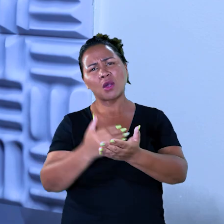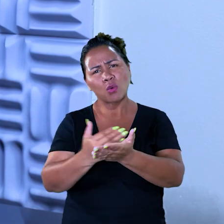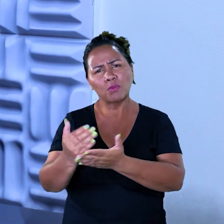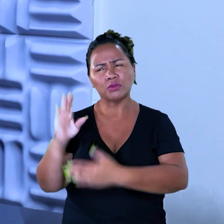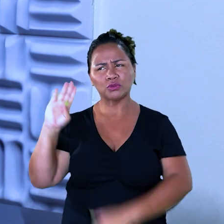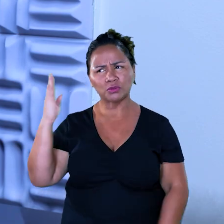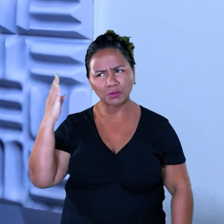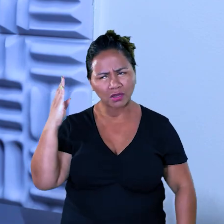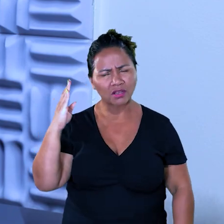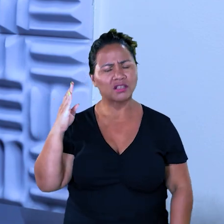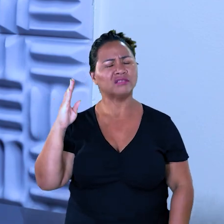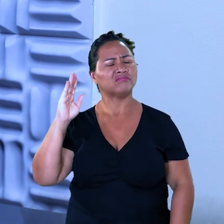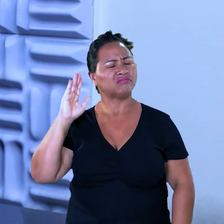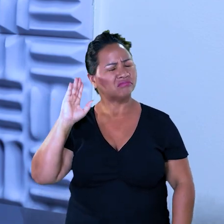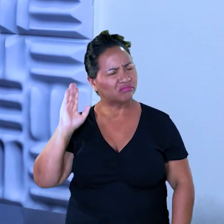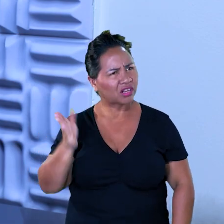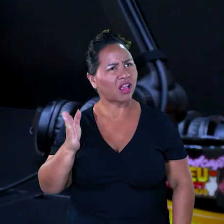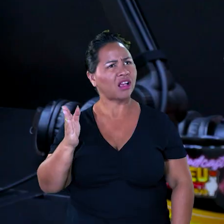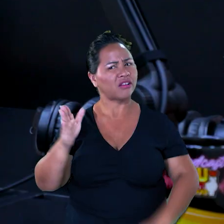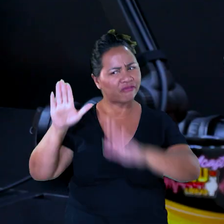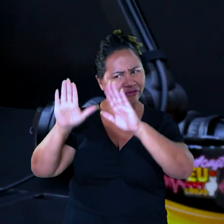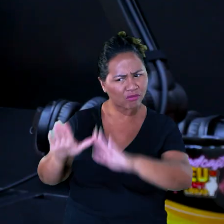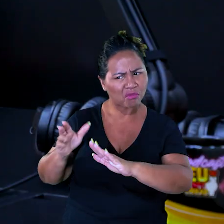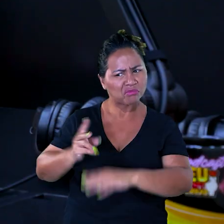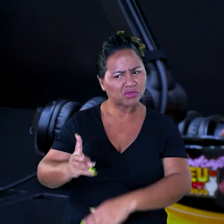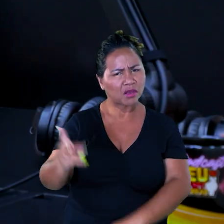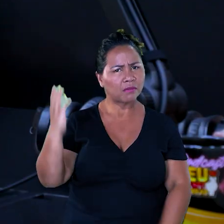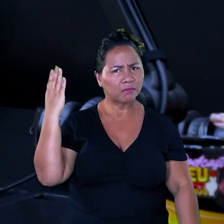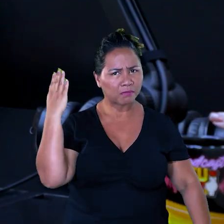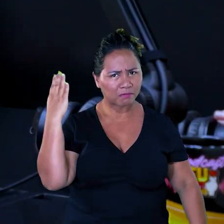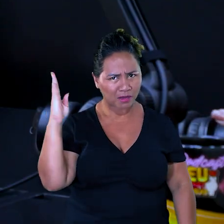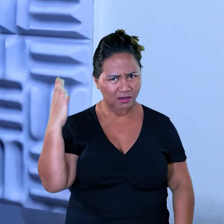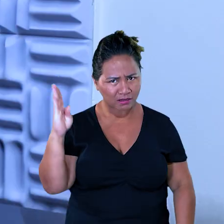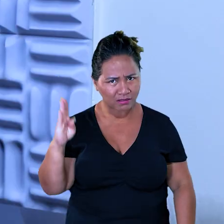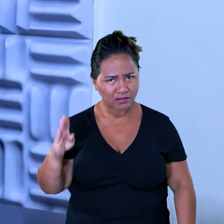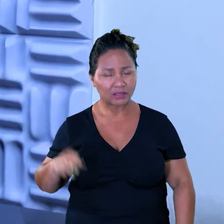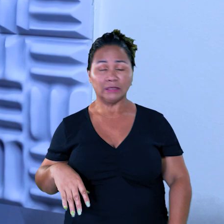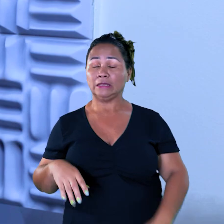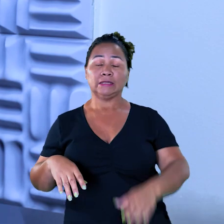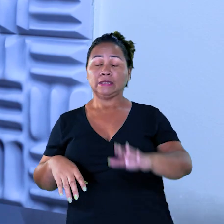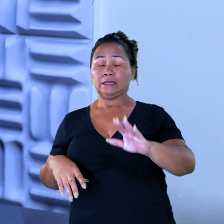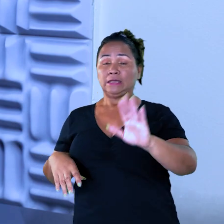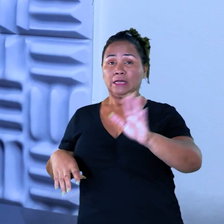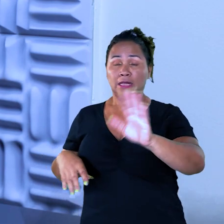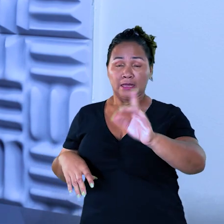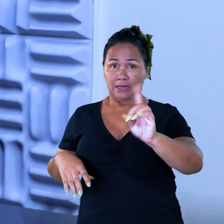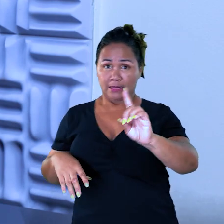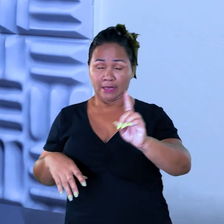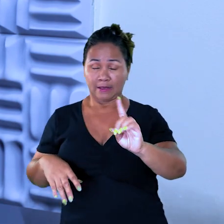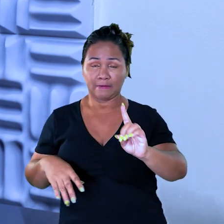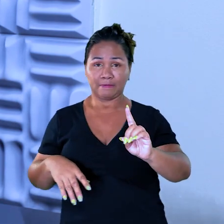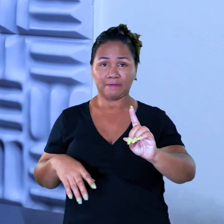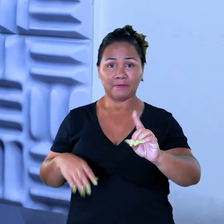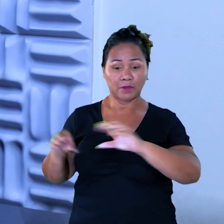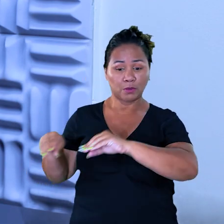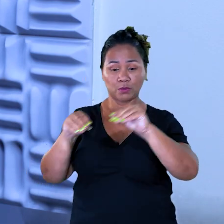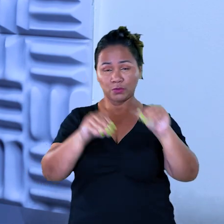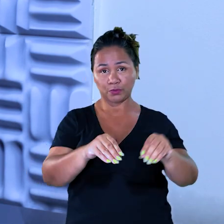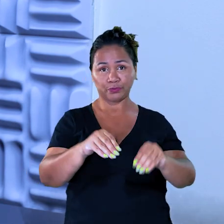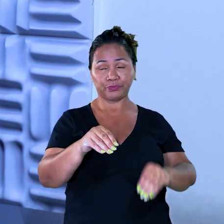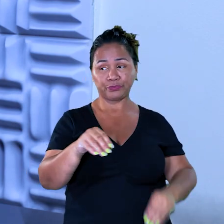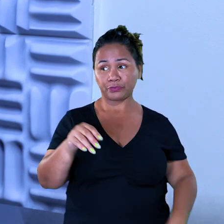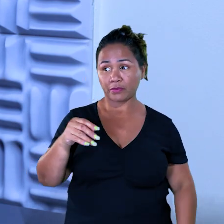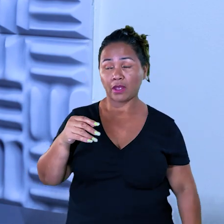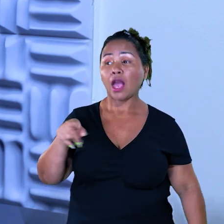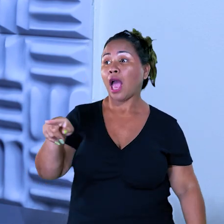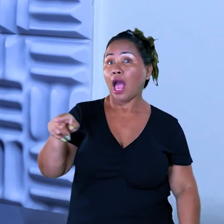lá tinha muita escola já, você já trabalhou bastante. Sim, já trabalhei em várias Mas escolas lá você- como intérprete. E Líbia é mãe também, tá? Uhum. Líbia é mamãe de